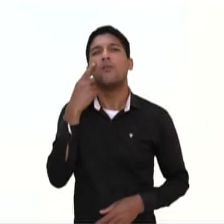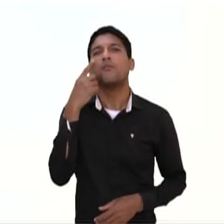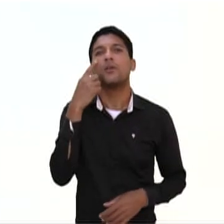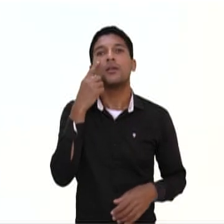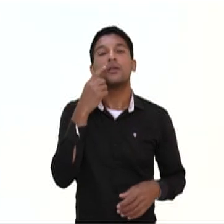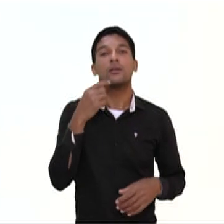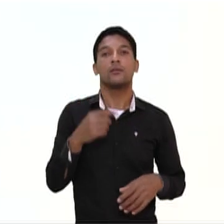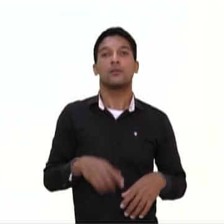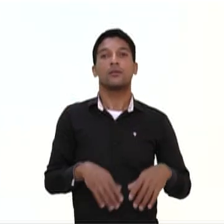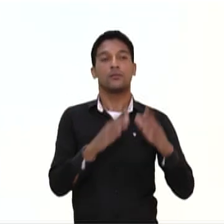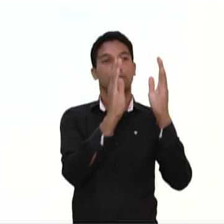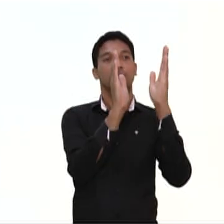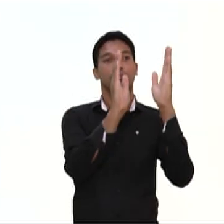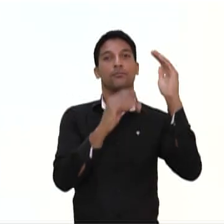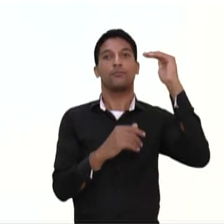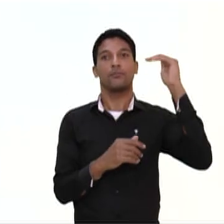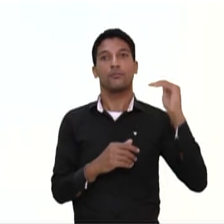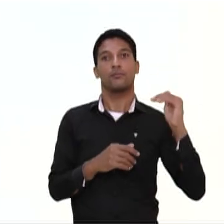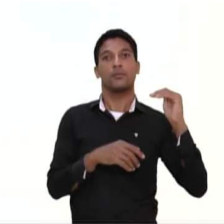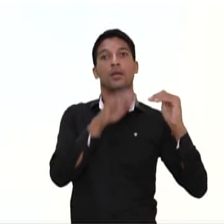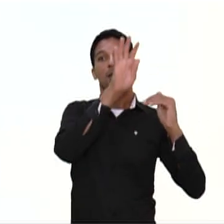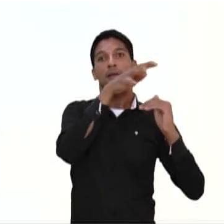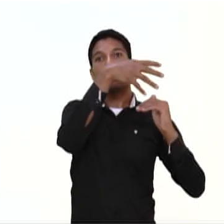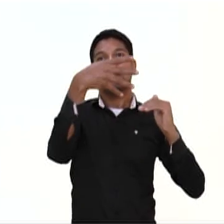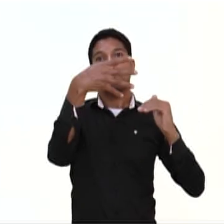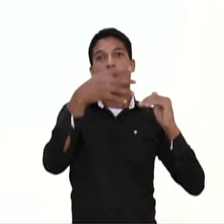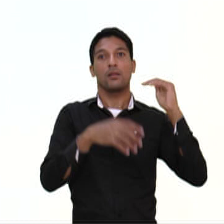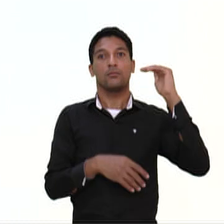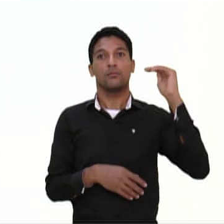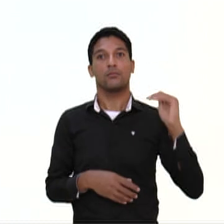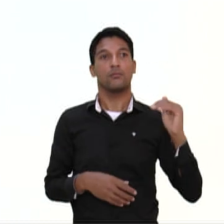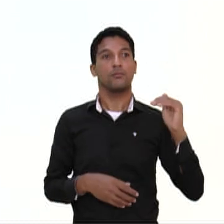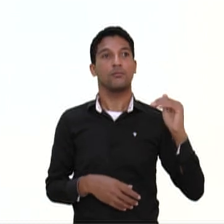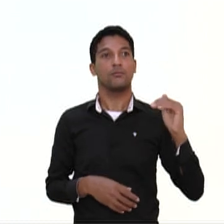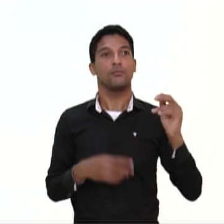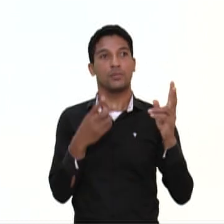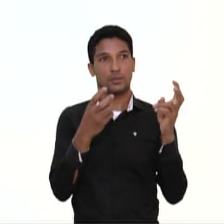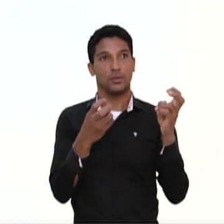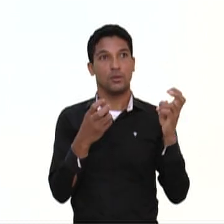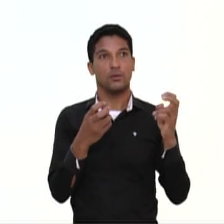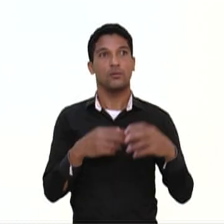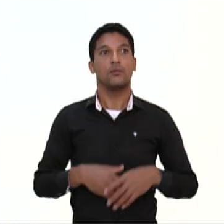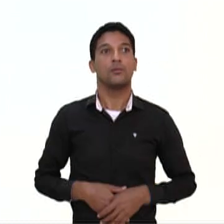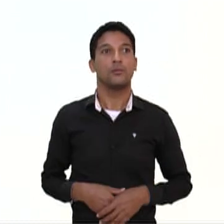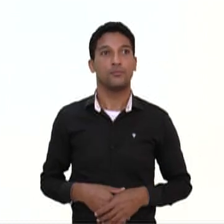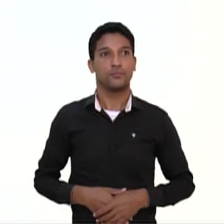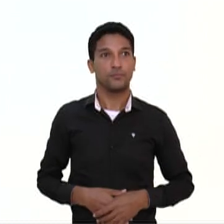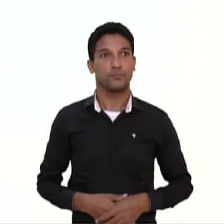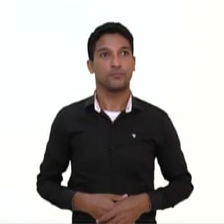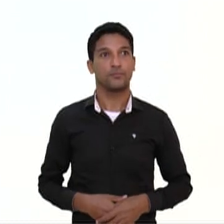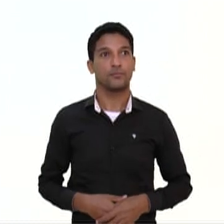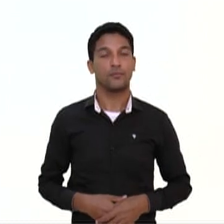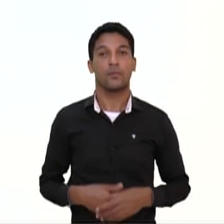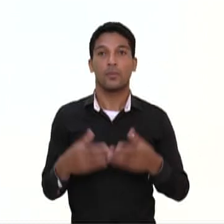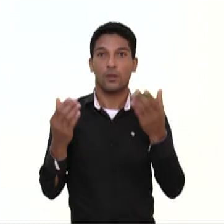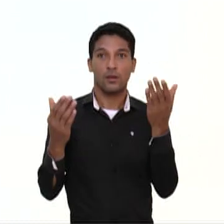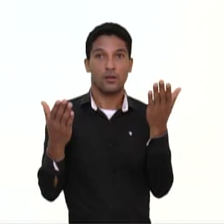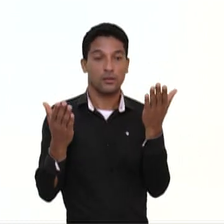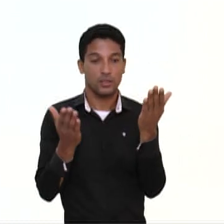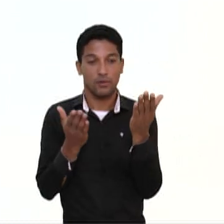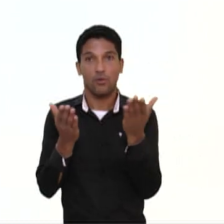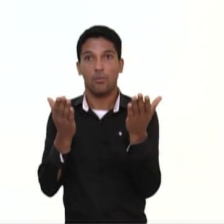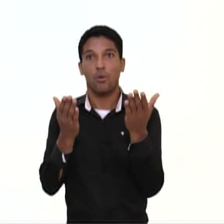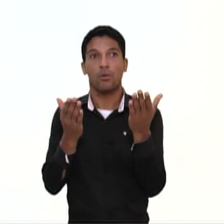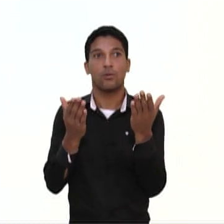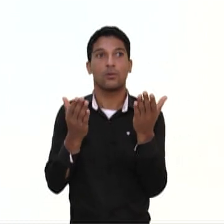tabela. Olha só, no lugar de y eu vou colocar o resultado que eu obtive aqui e vou já escrever o meu